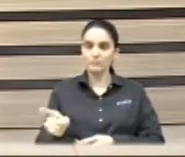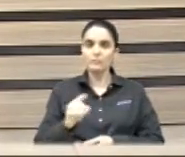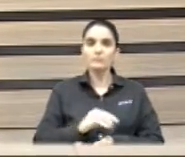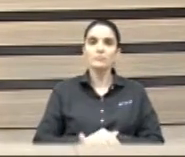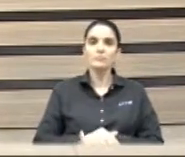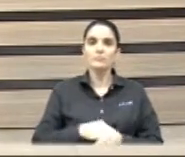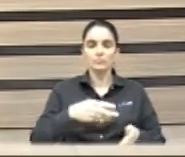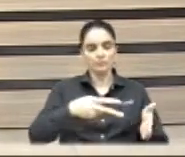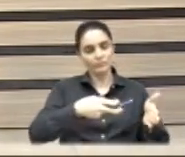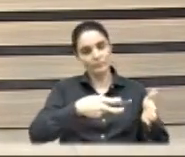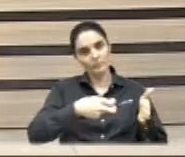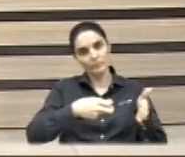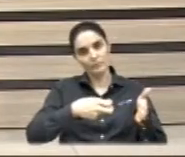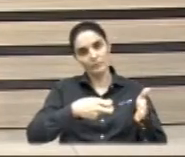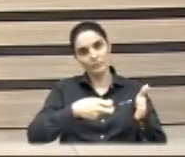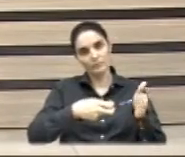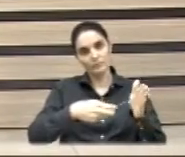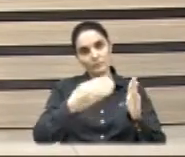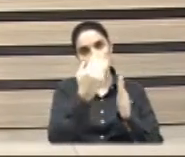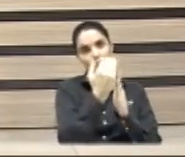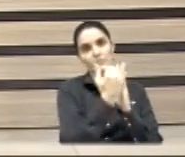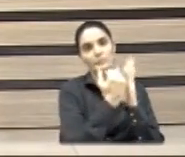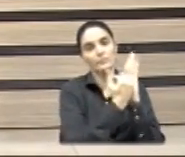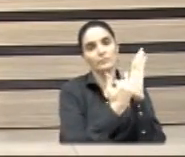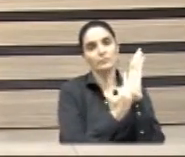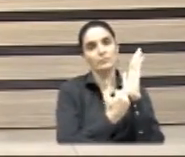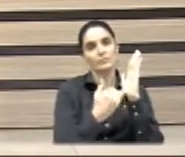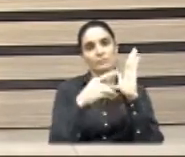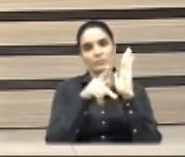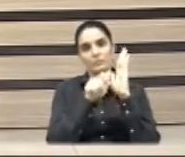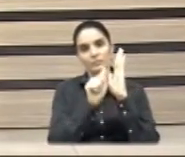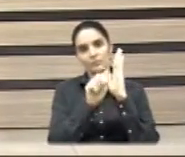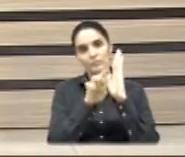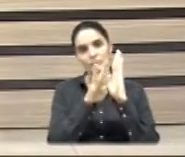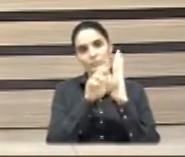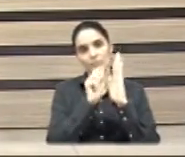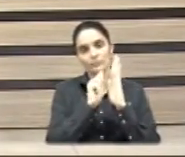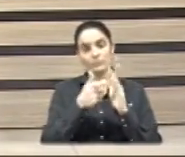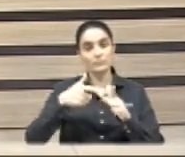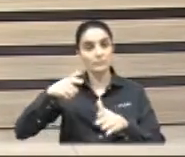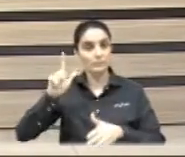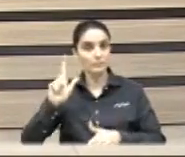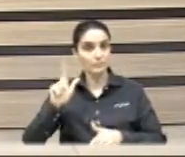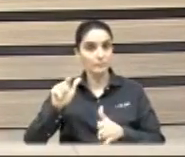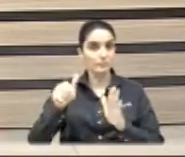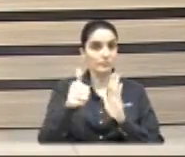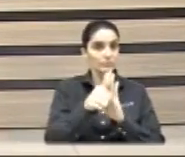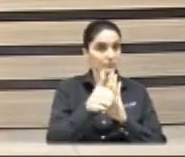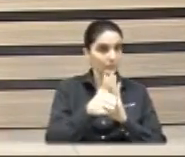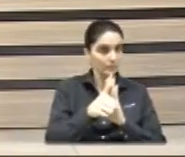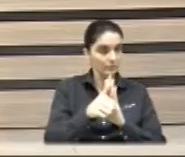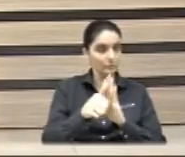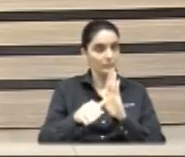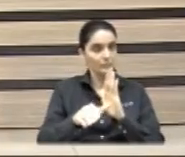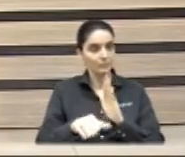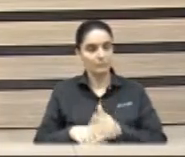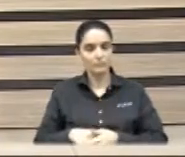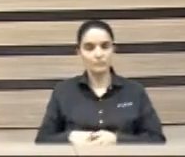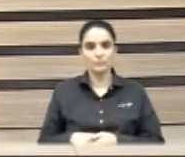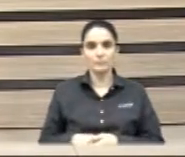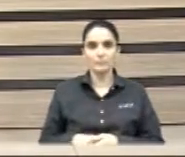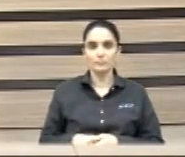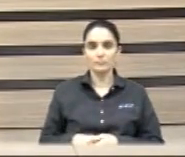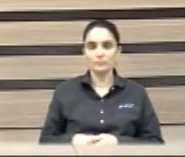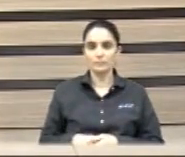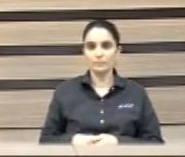dia, onde apreciaremos os itens da pauta. Antes do primeiro item, eu abro uma questão de